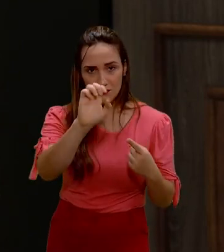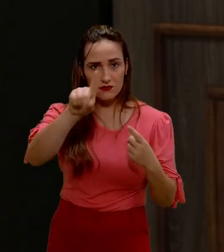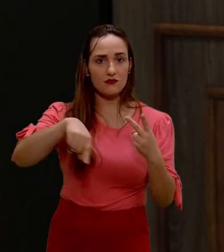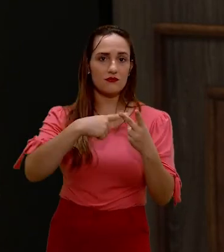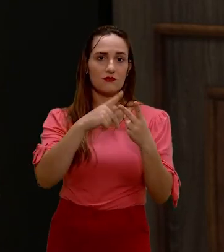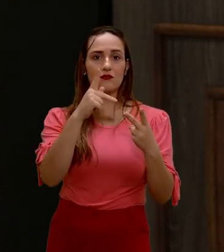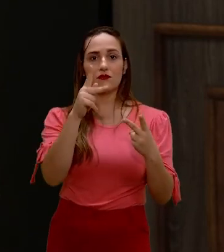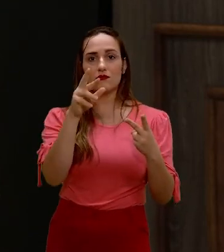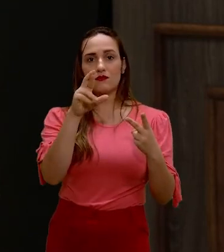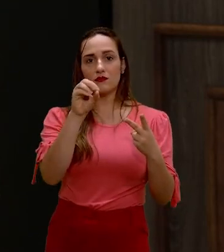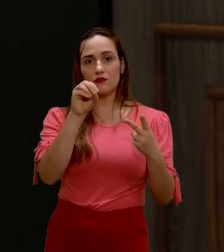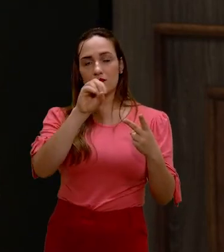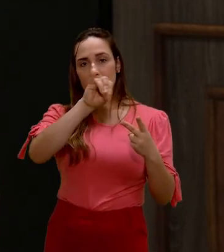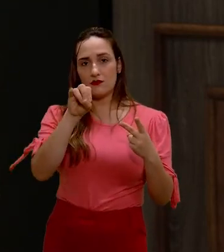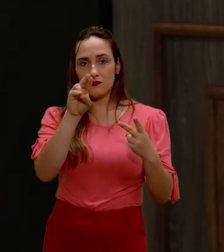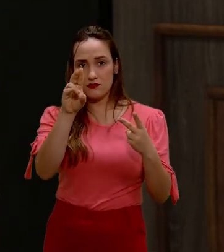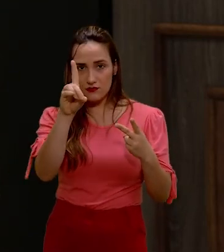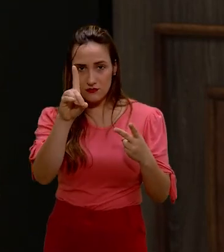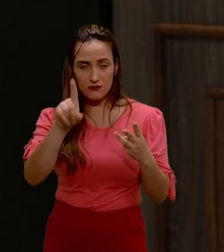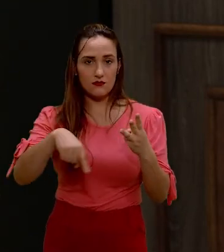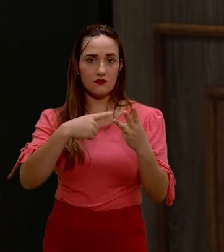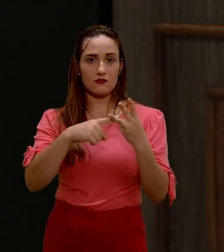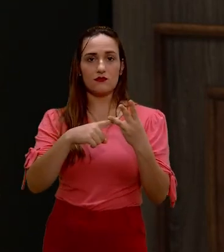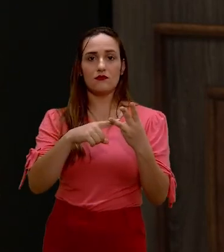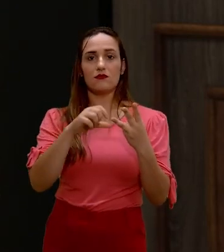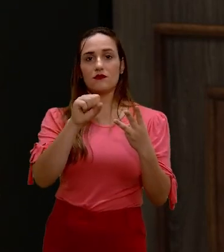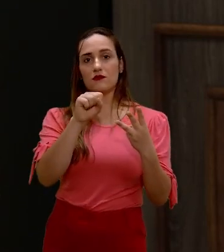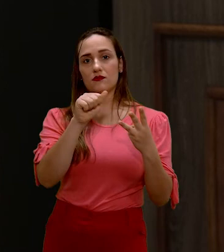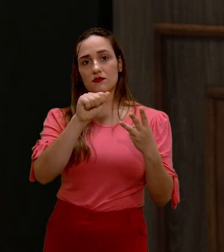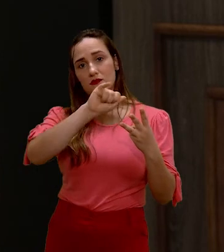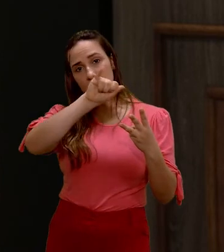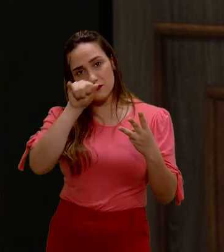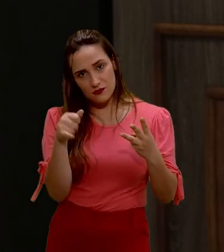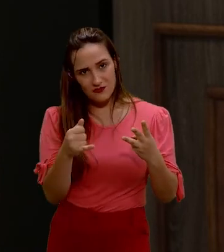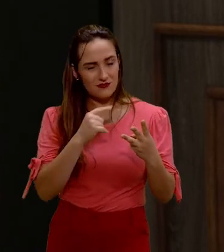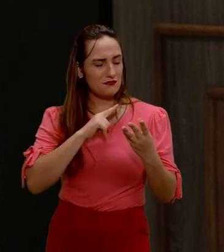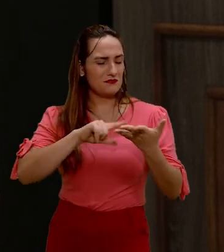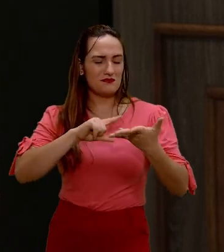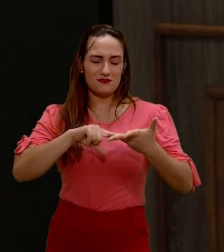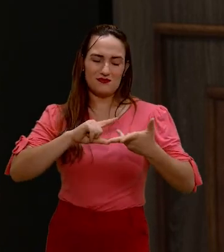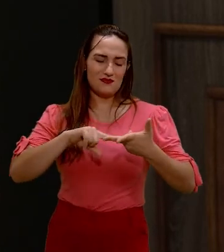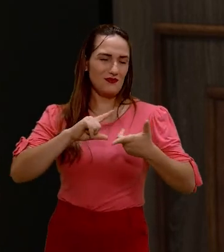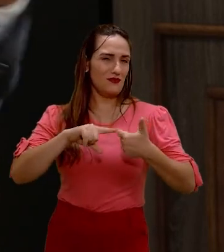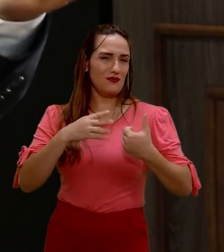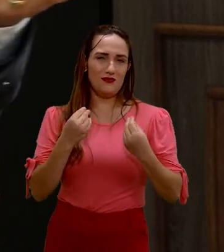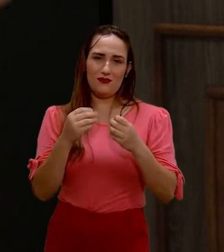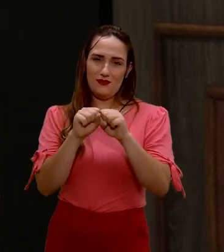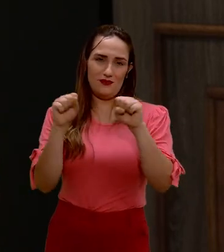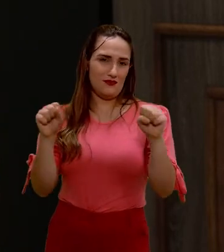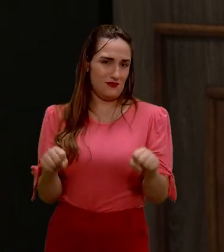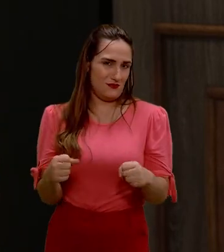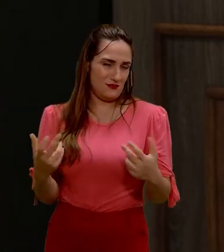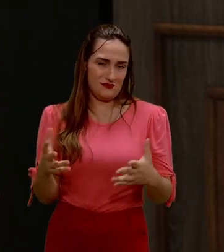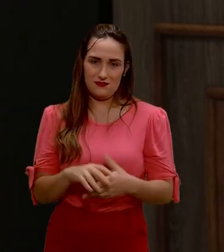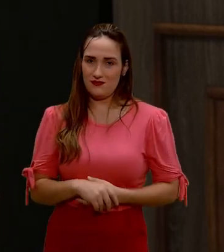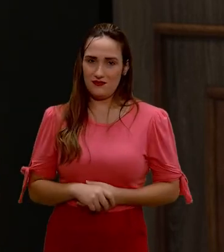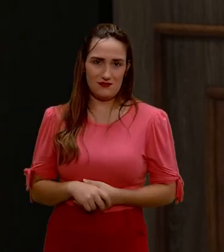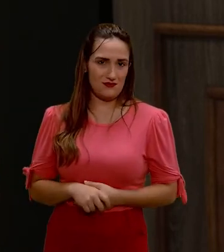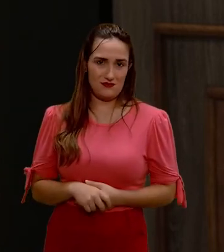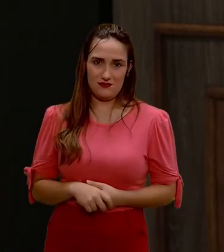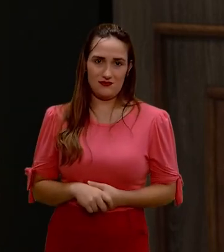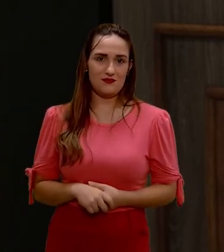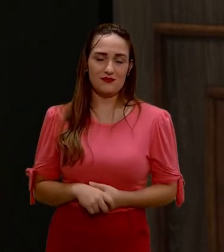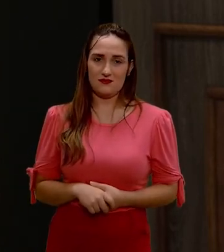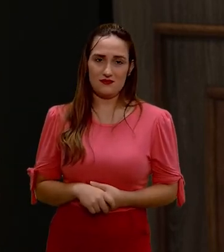PJE, tem o Projude, tem o ETEMES, tem o SAGE, tem vários